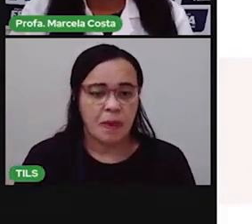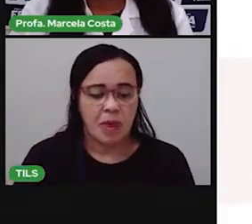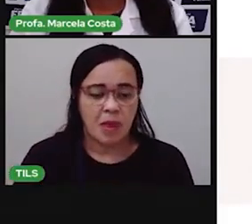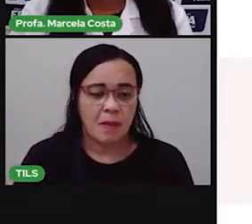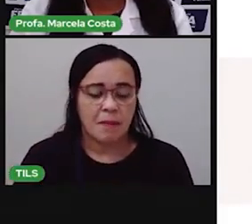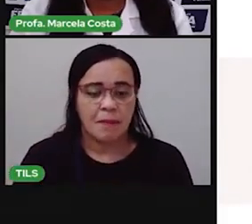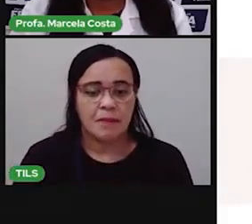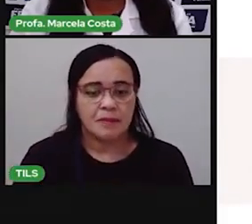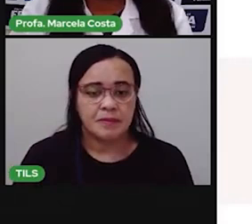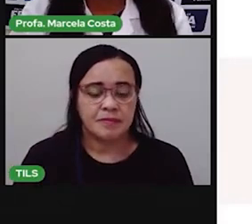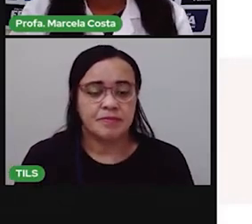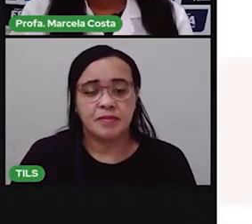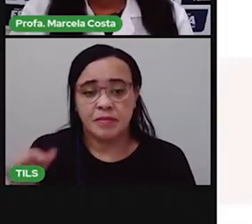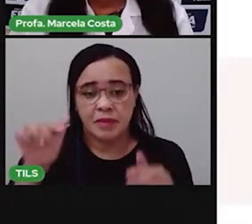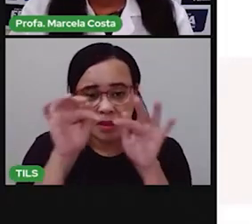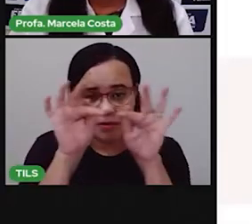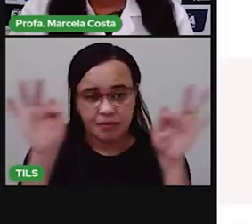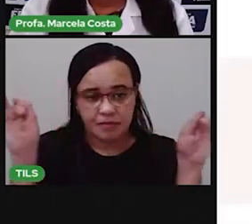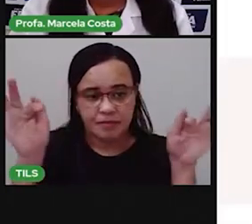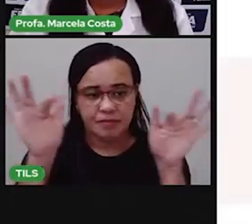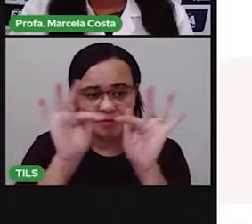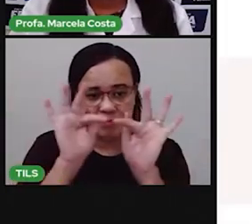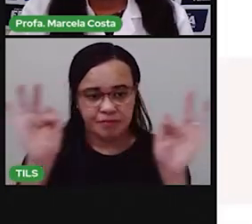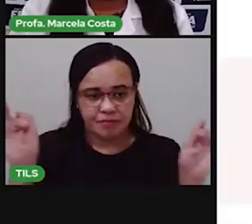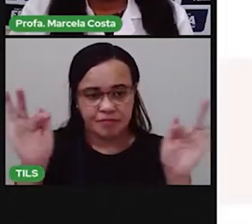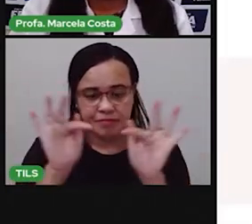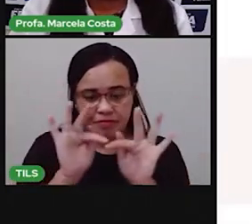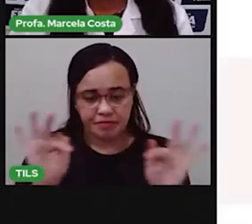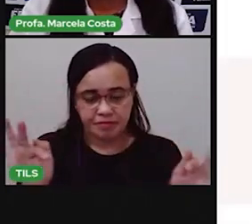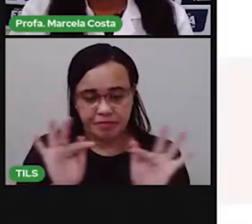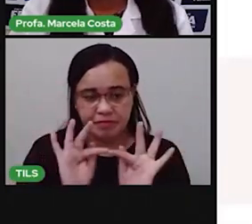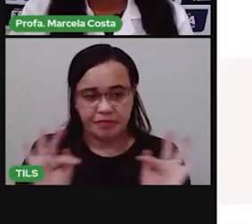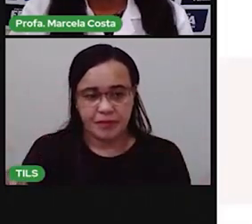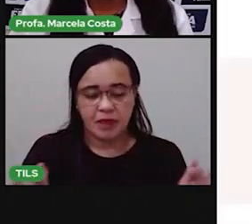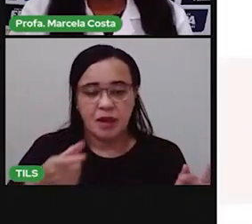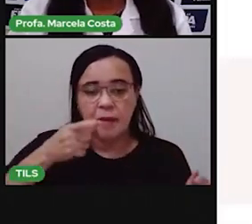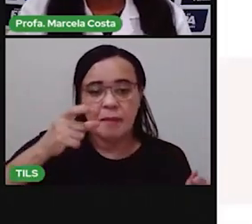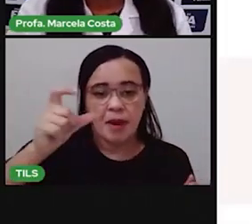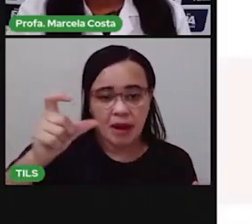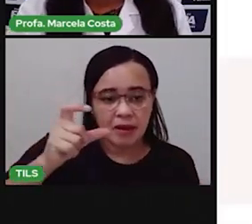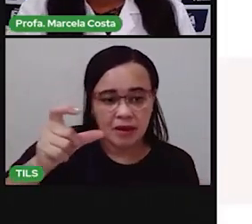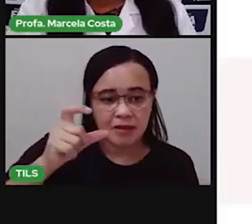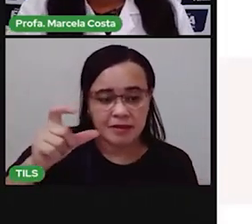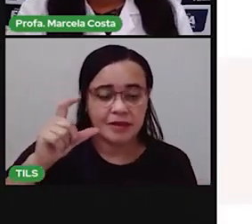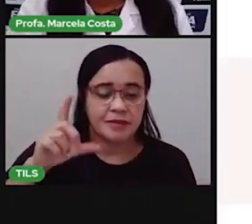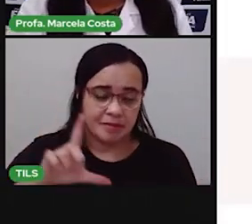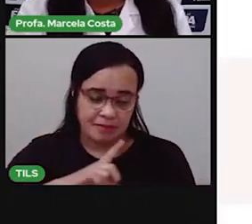um verso com uma frase e um verso com uma palavra.